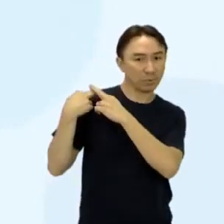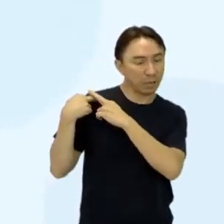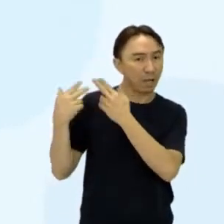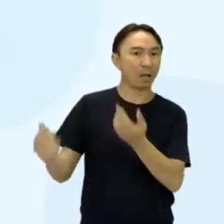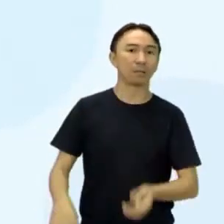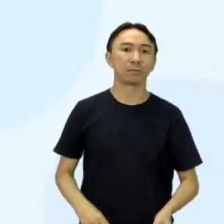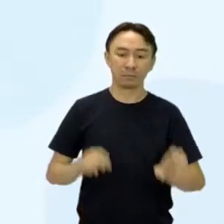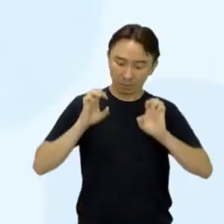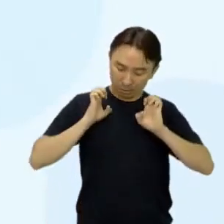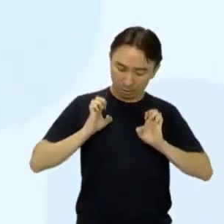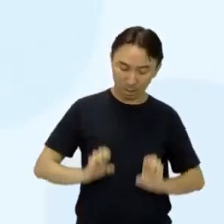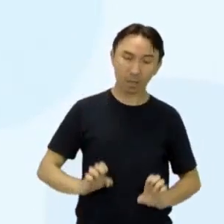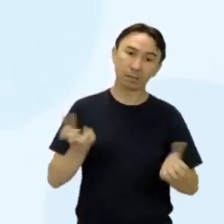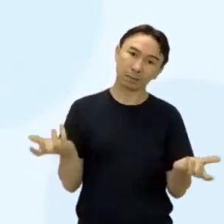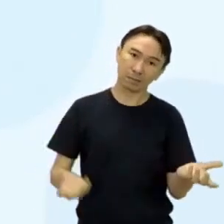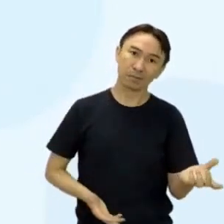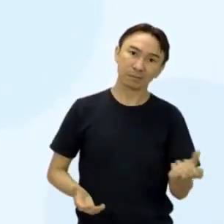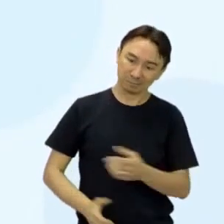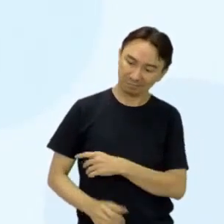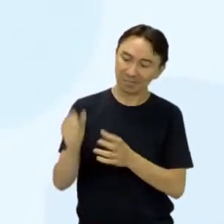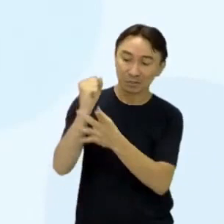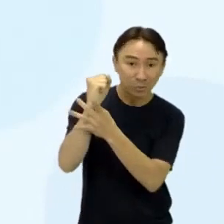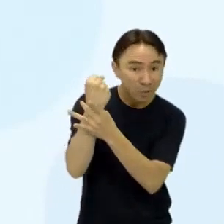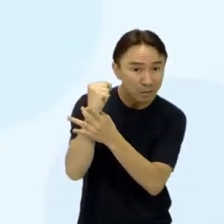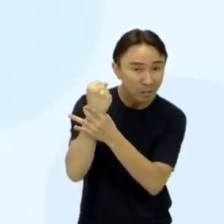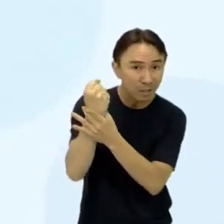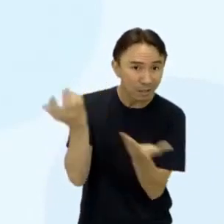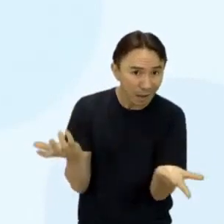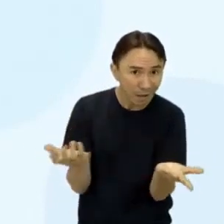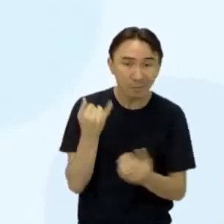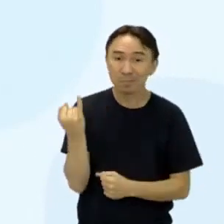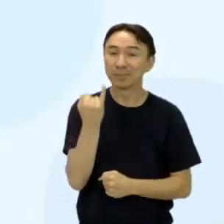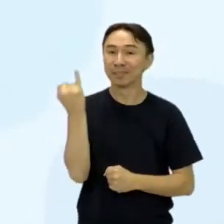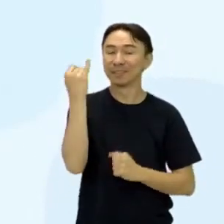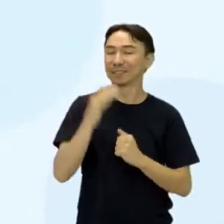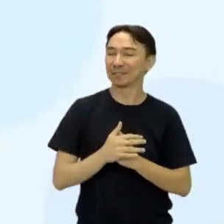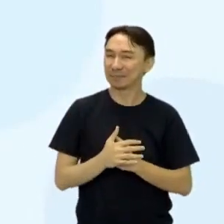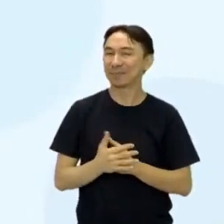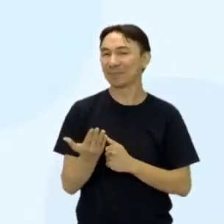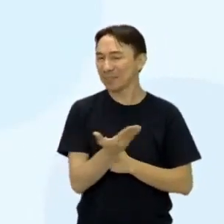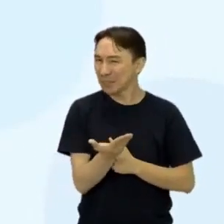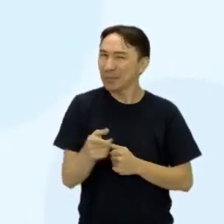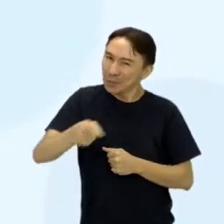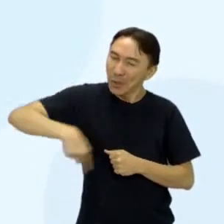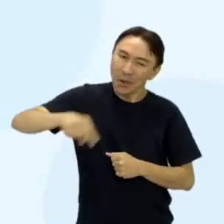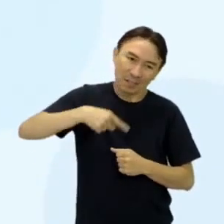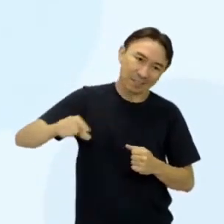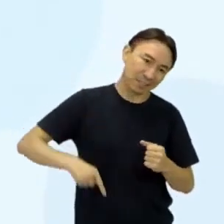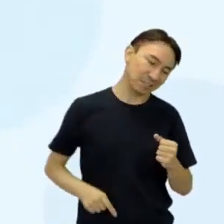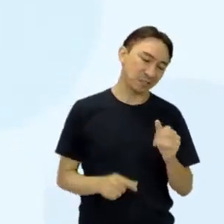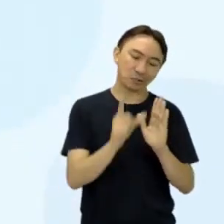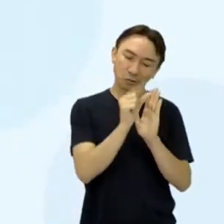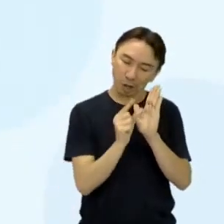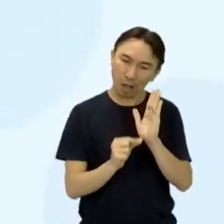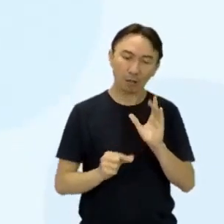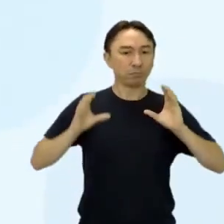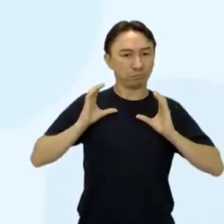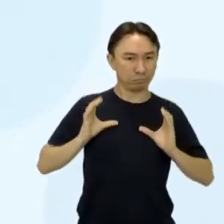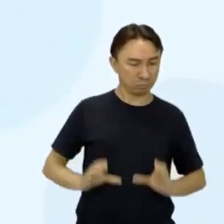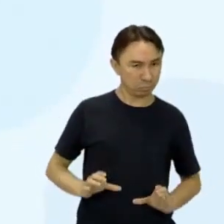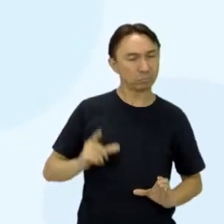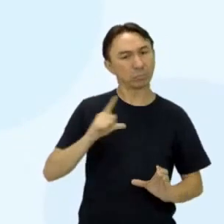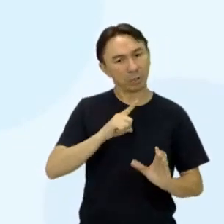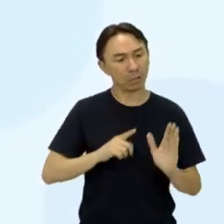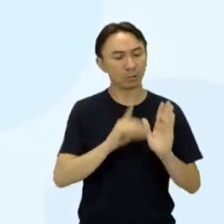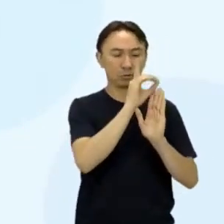principalmente segurança, que é um dos maiores problemas que a gente tem online. E a ideia é que, como cidadão digital, a gente tem os nossos direitos, como o direito a você ter